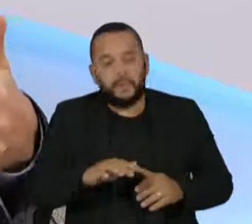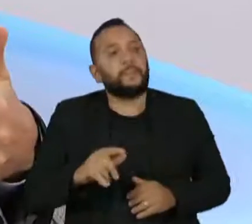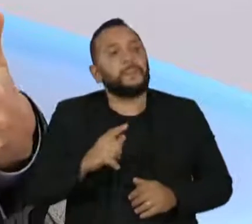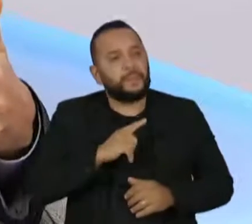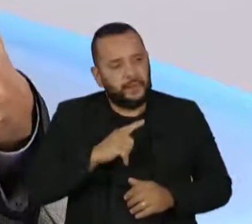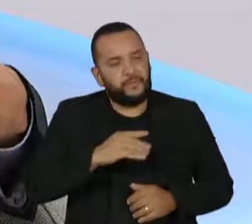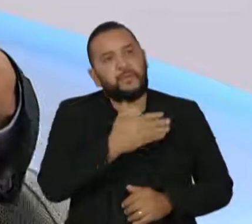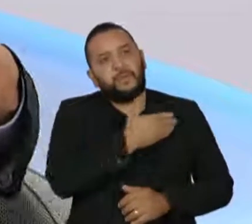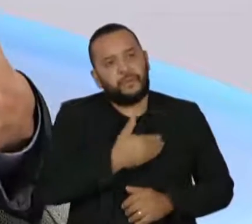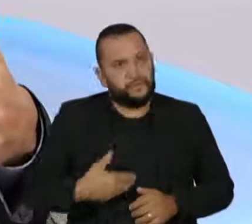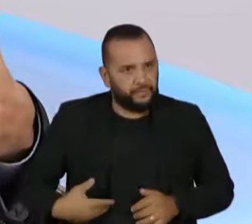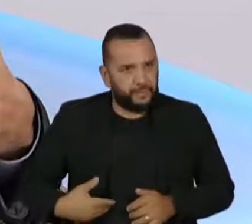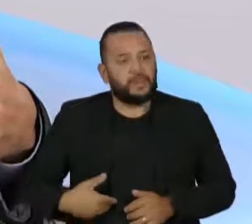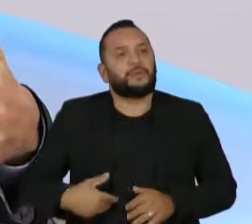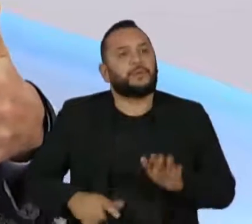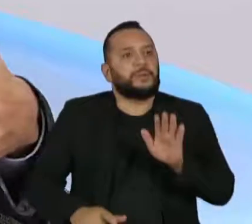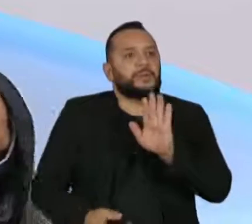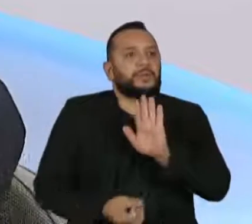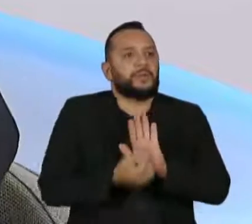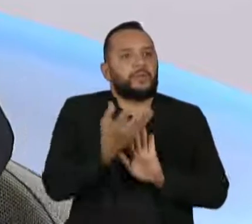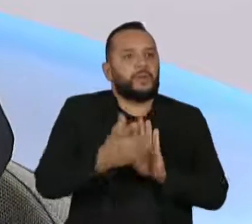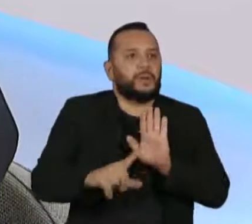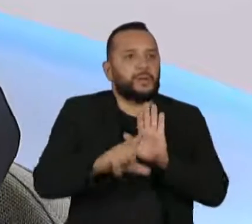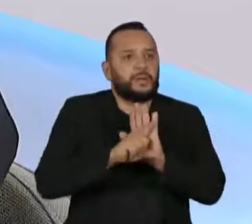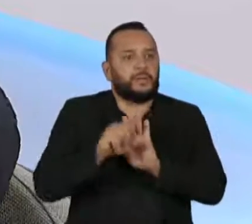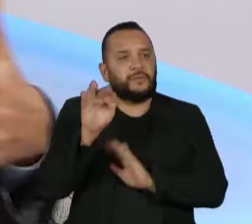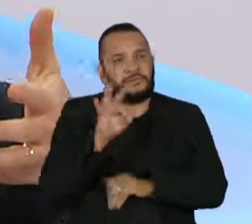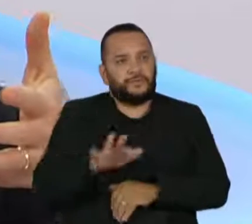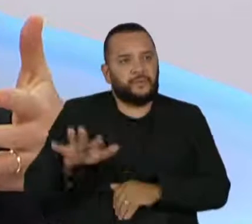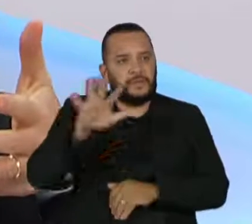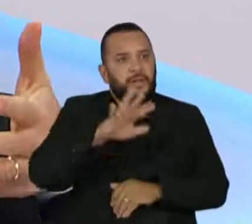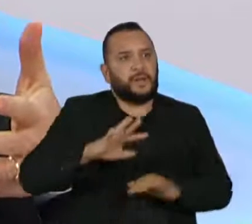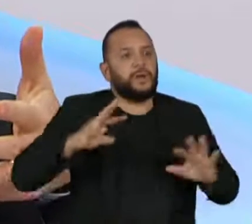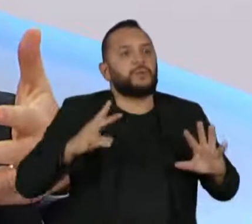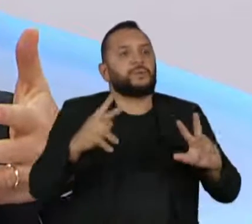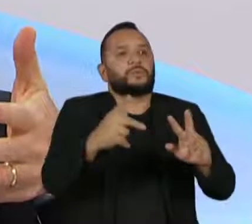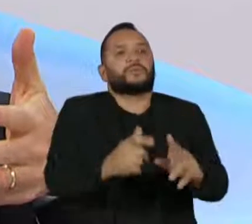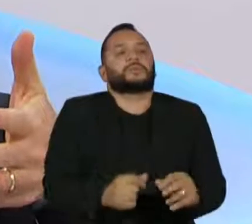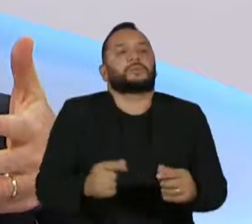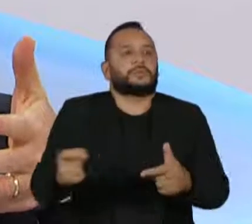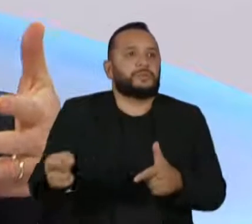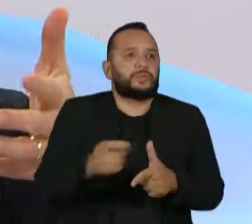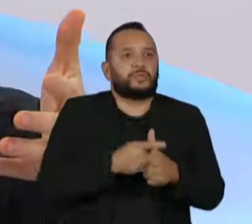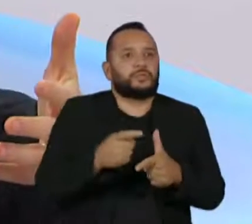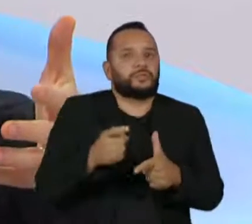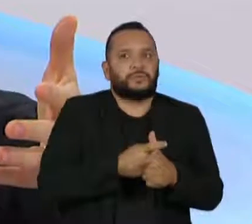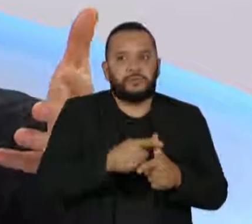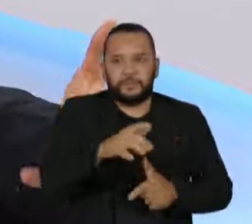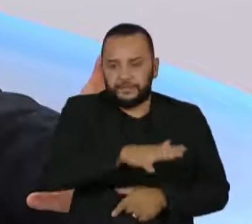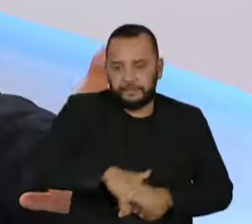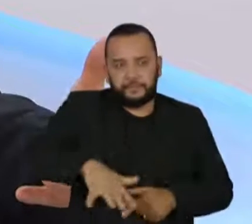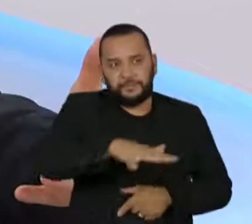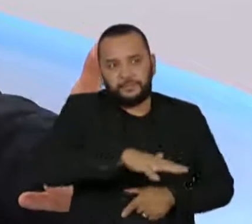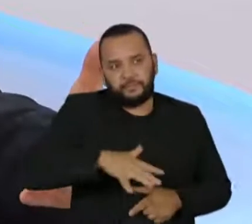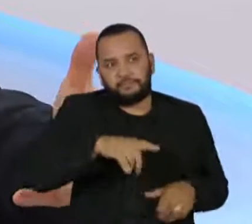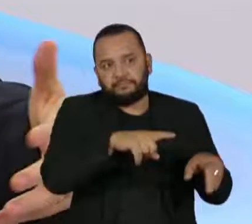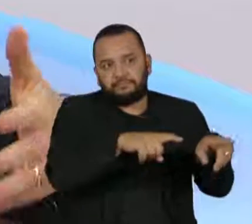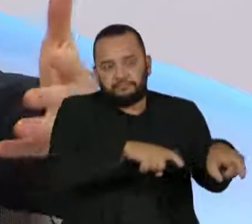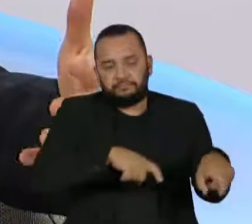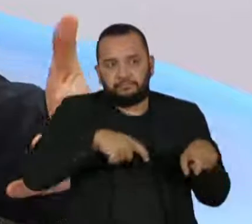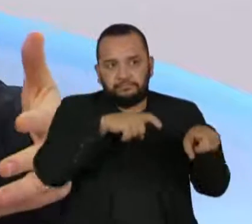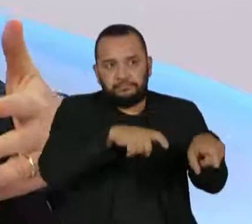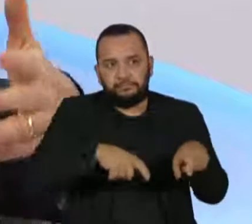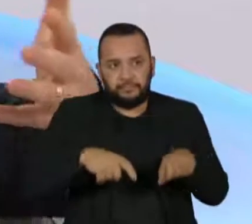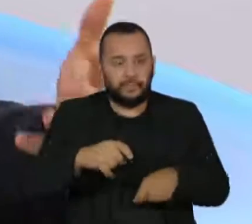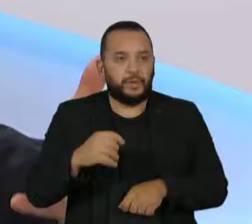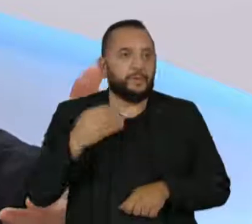do governo, uma lei federal em que todas as dívidas do setor agrícola com o